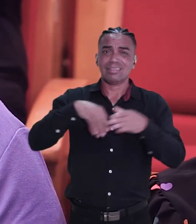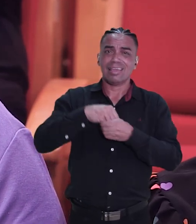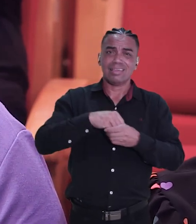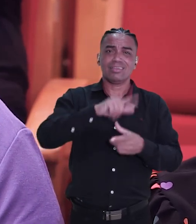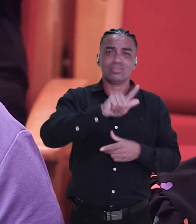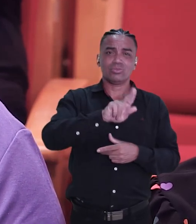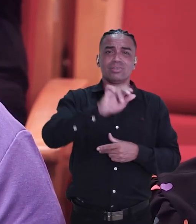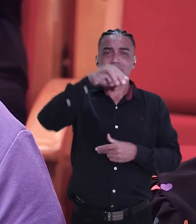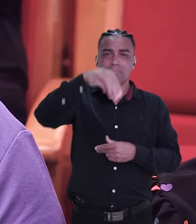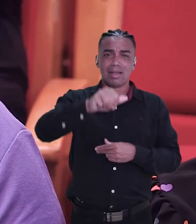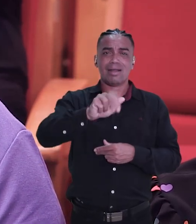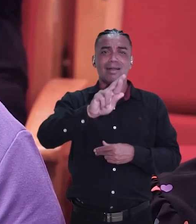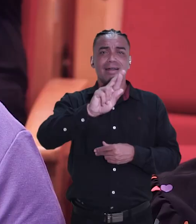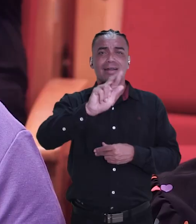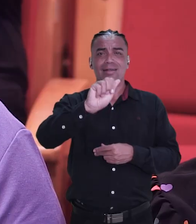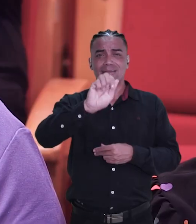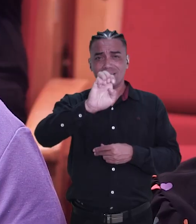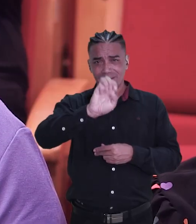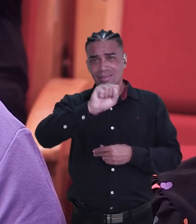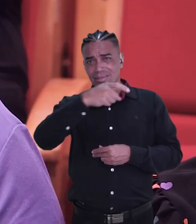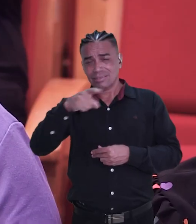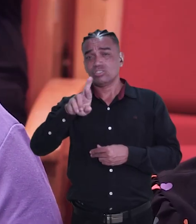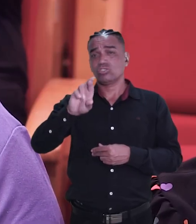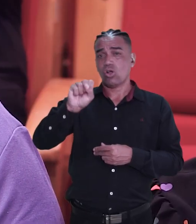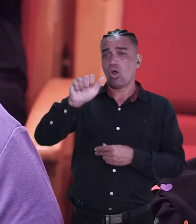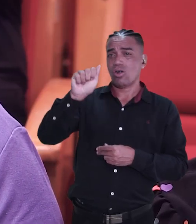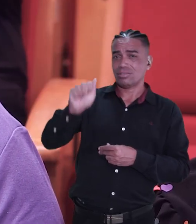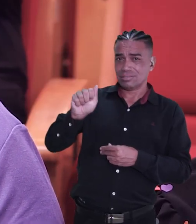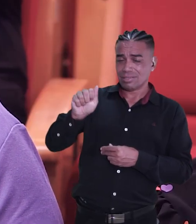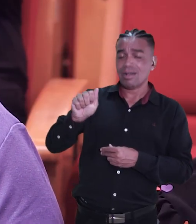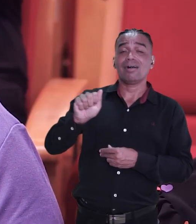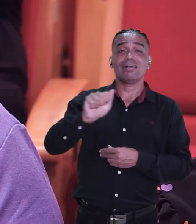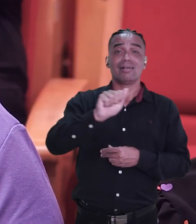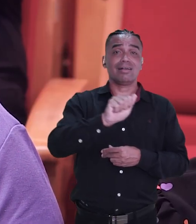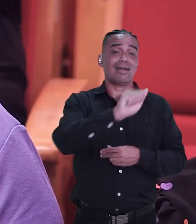torno do Guimarães Rosa e Araci. Foi um trabalho